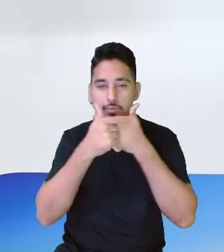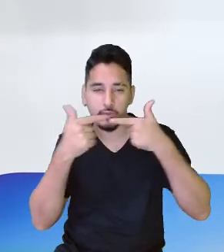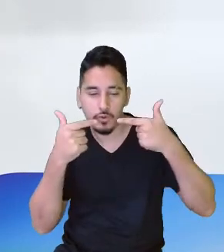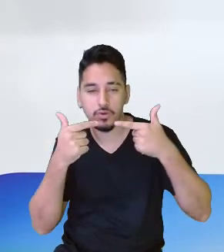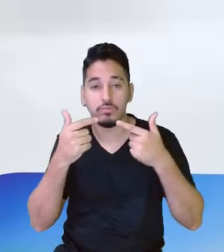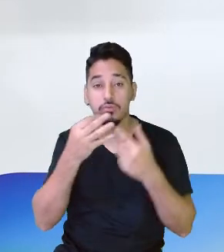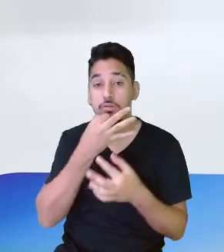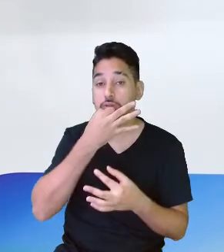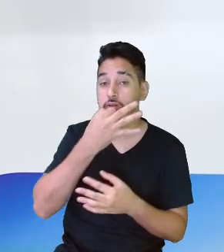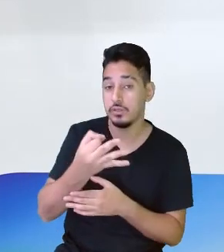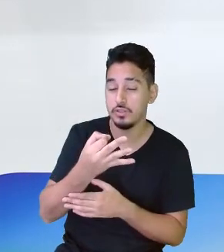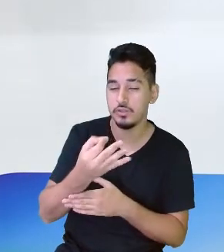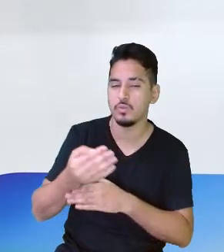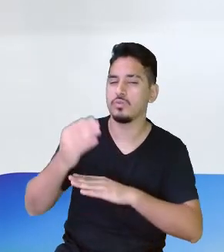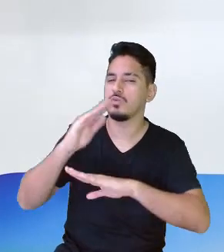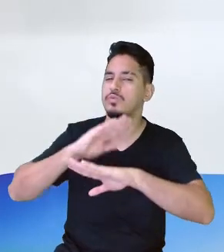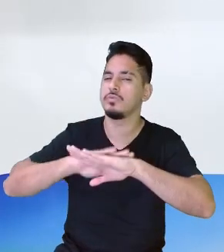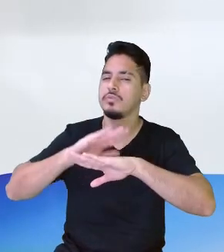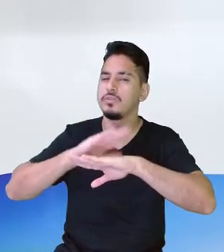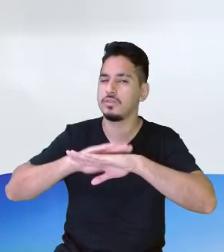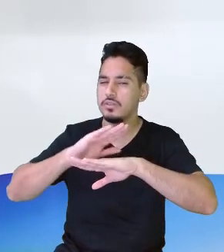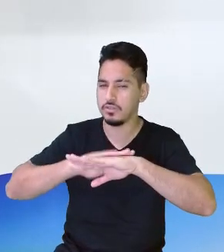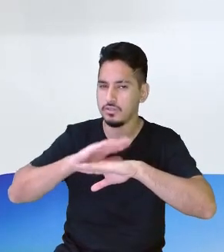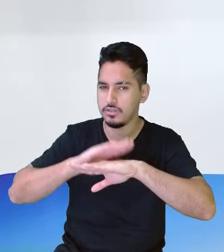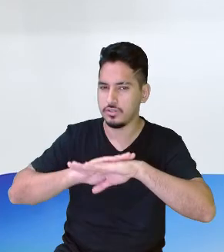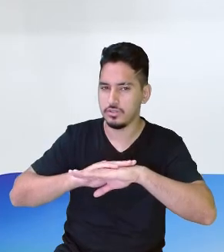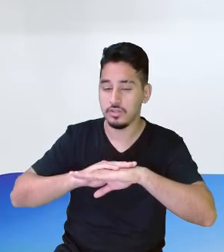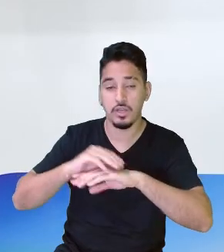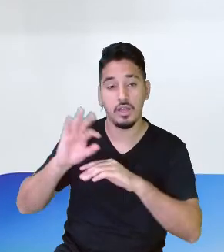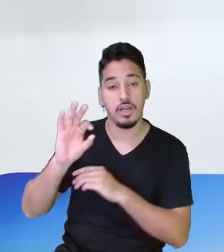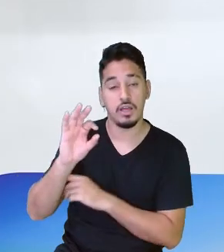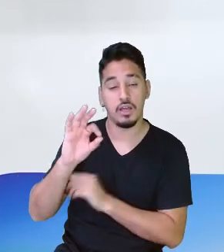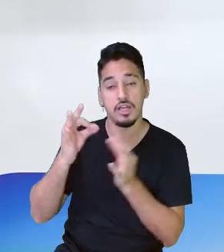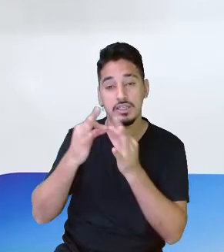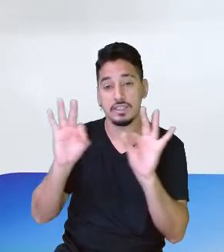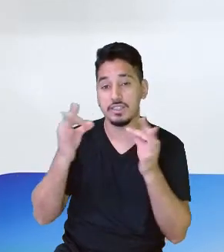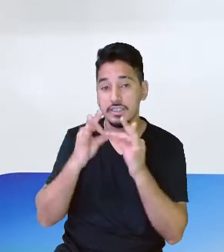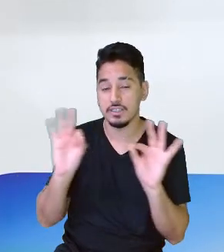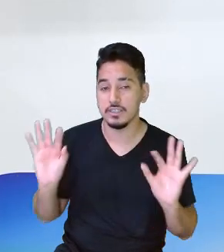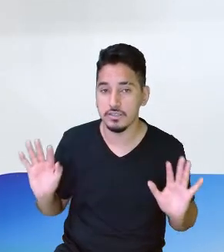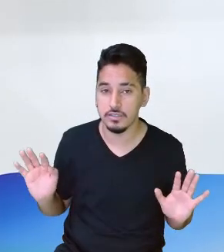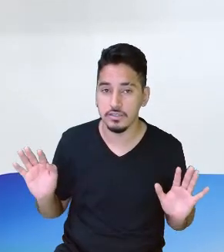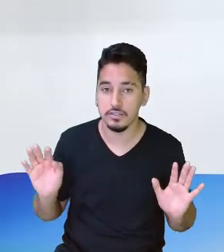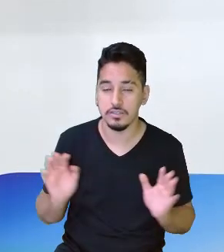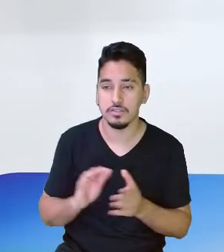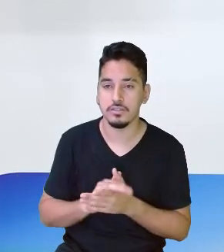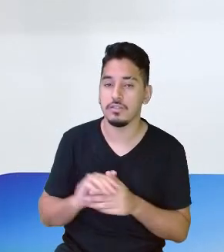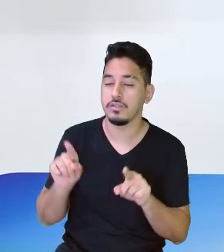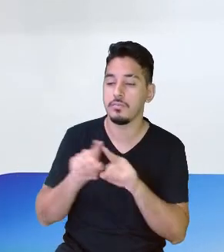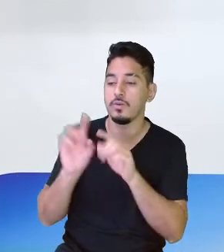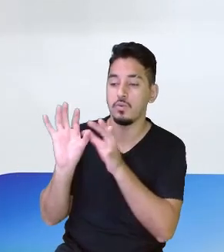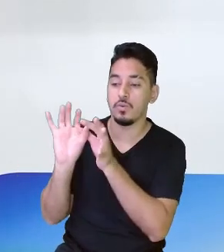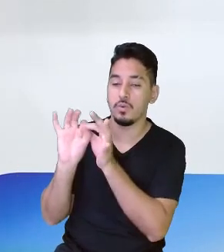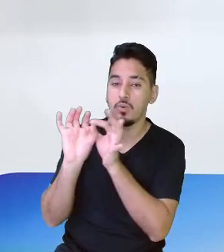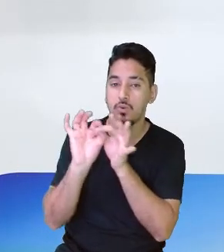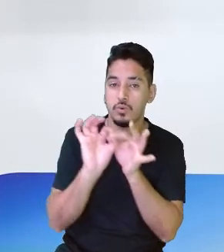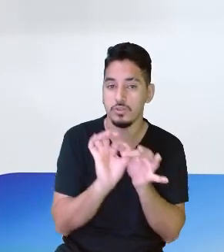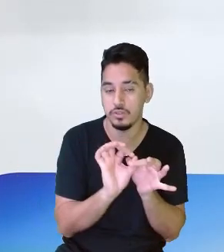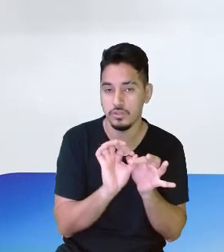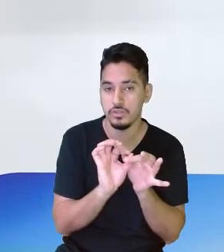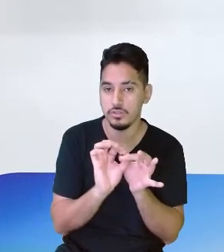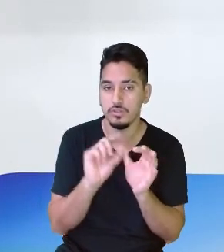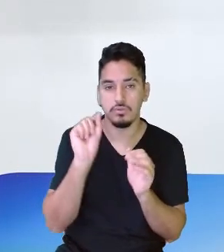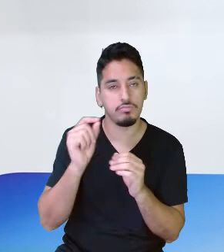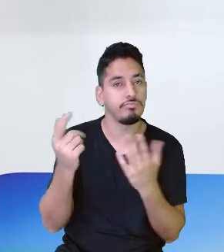crítica, o subentendido, a síntese. A gente viu o quê? O contexto. O contexto ele